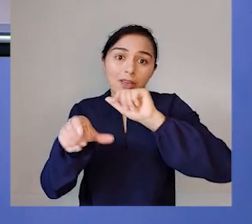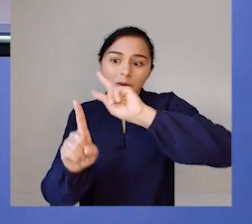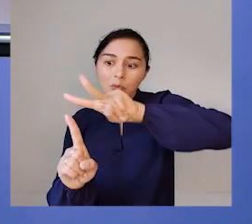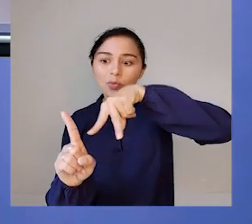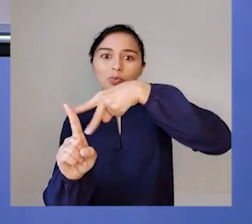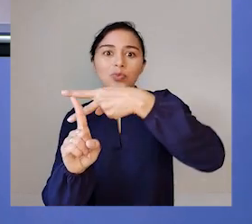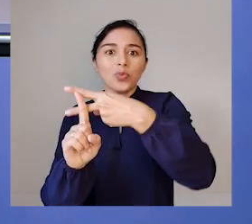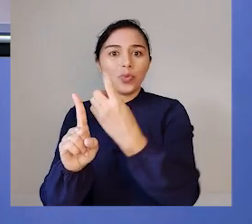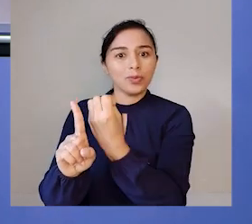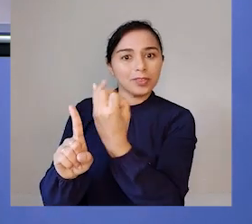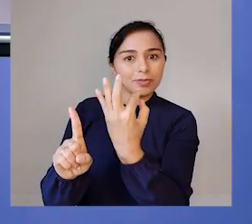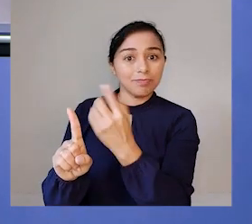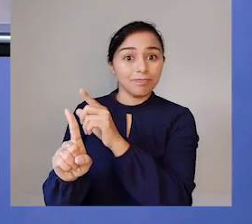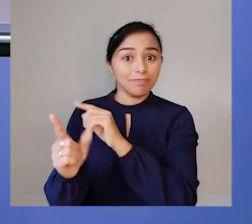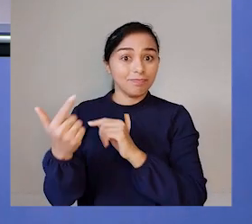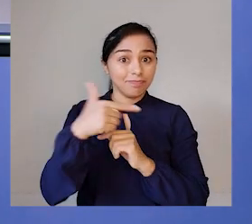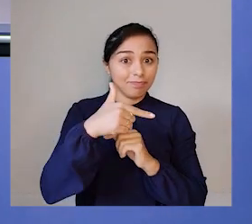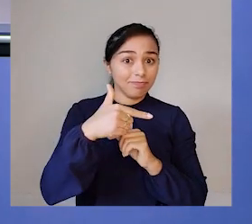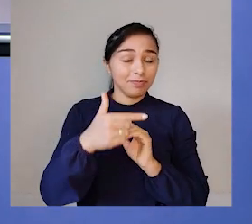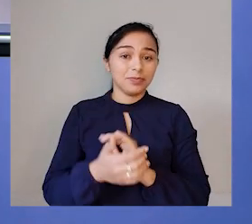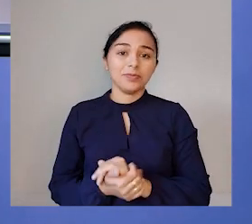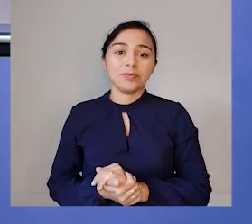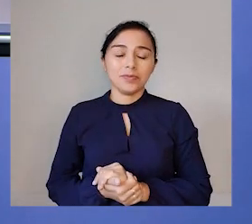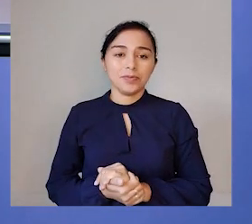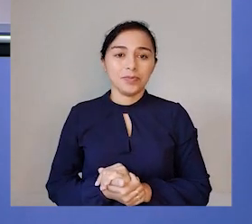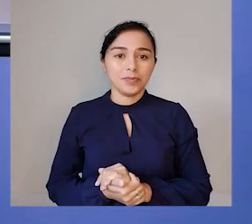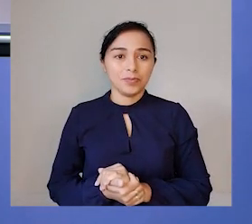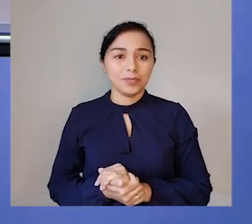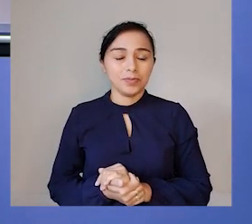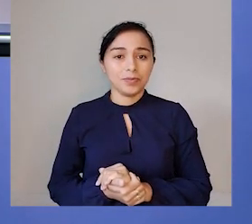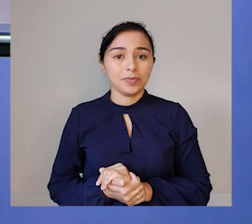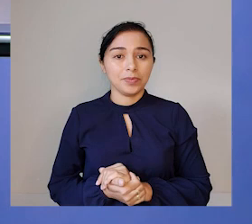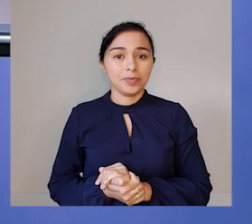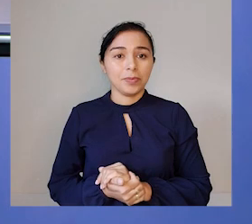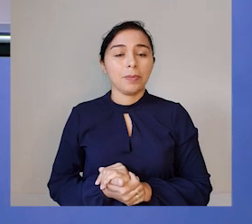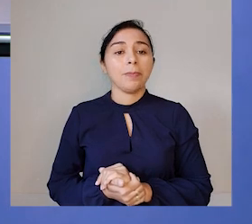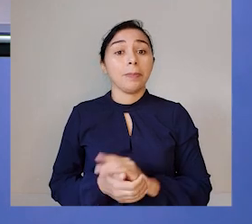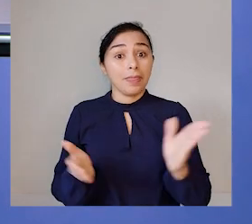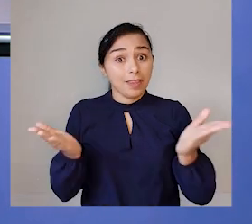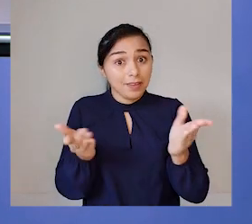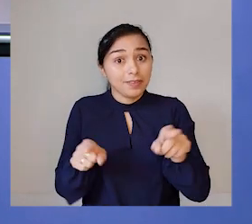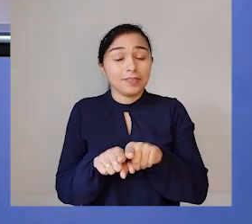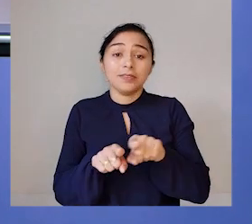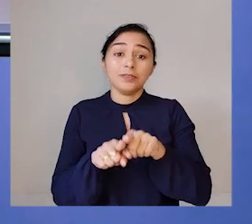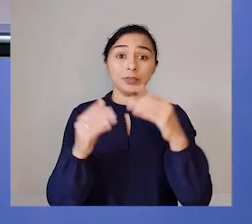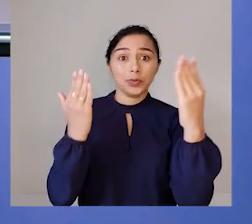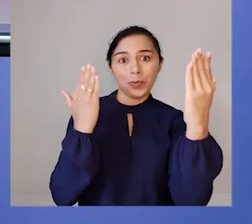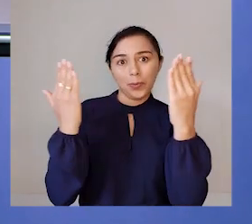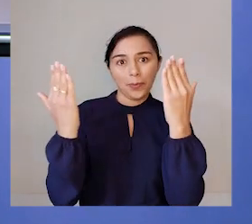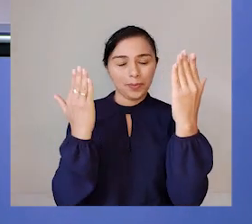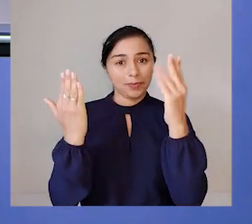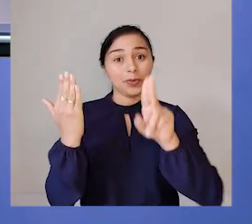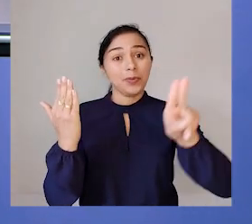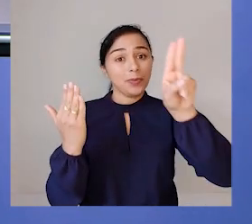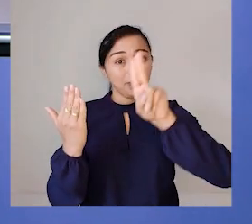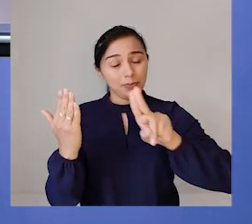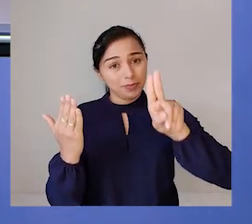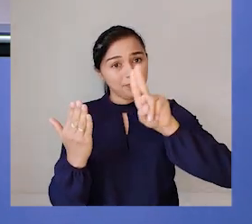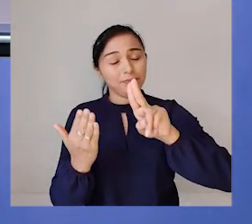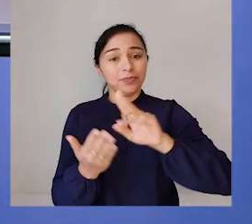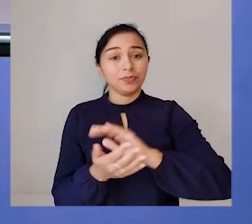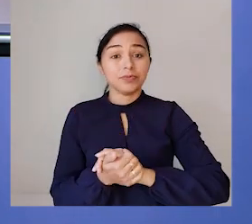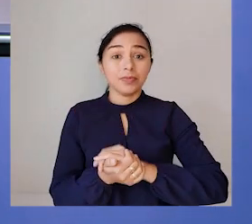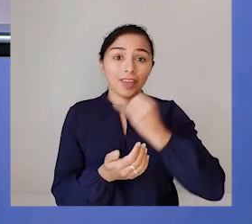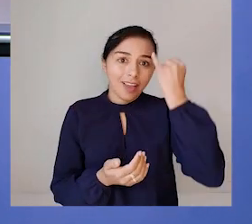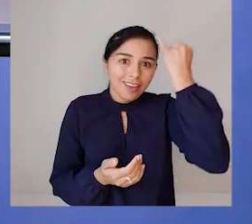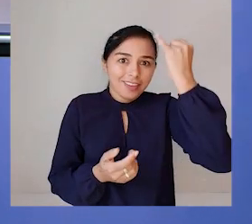6. Nesse caso aqui, nós vamos fazer mais uma vez uma comparação usando essa ideia